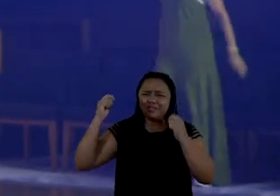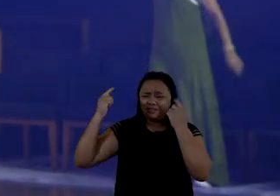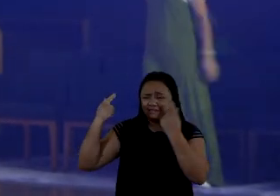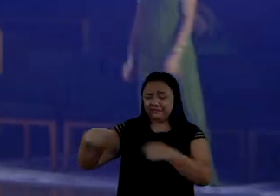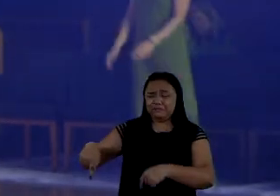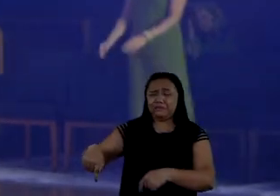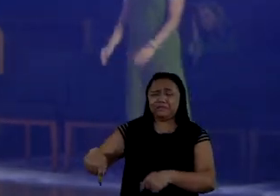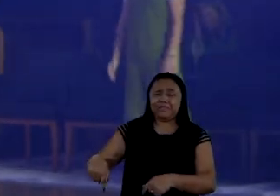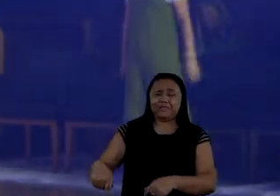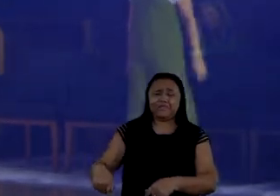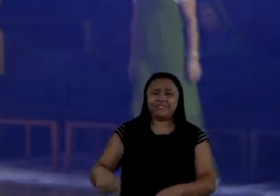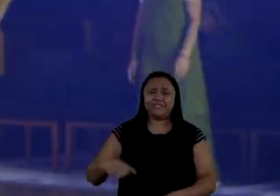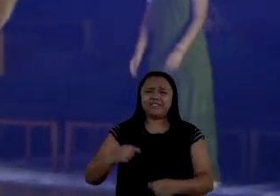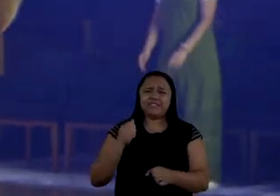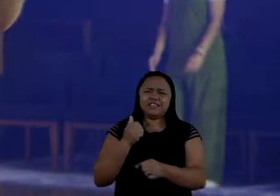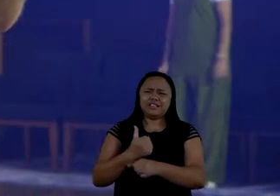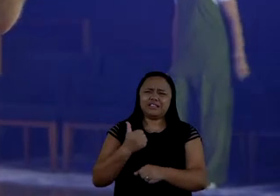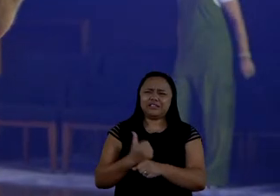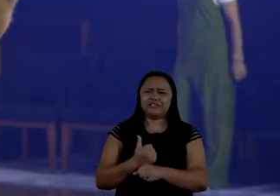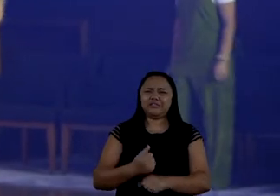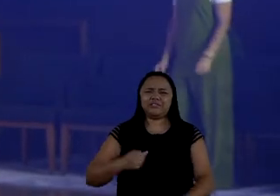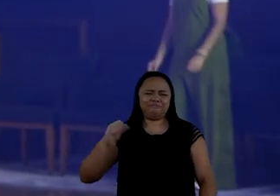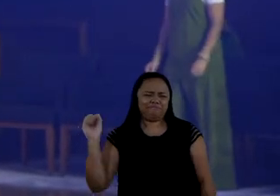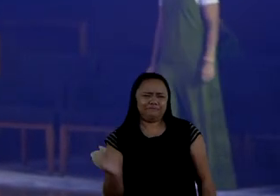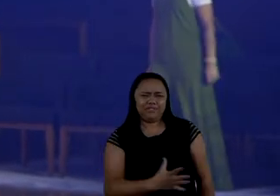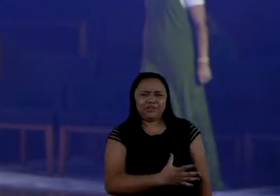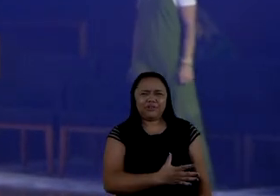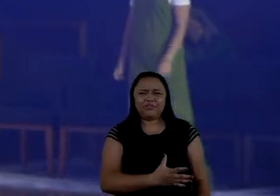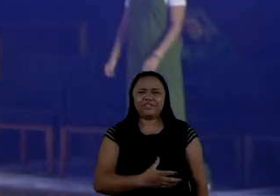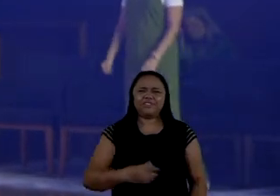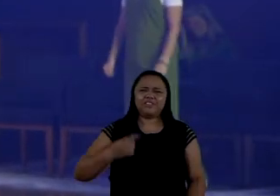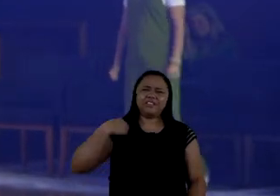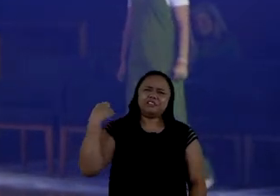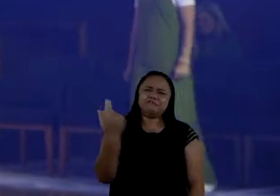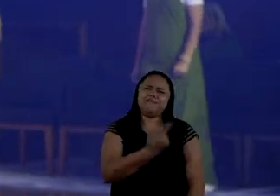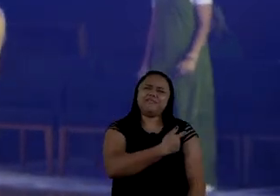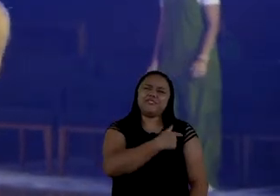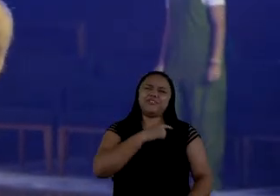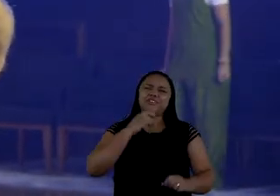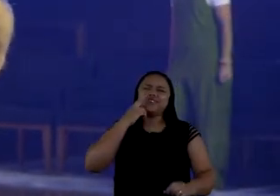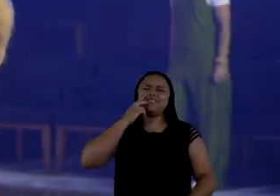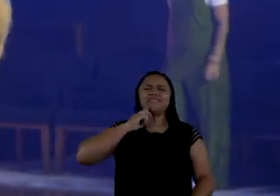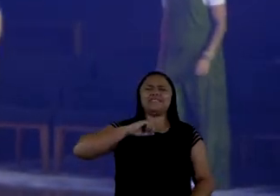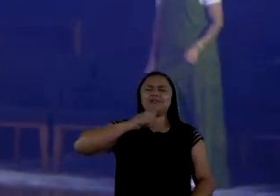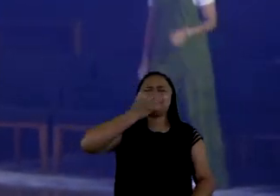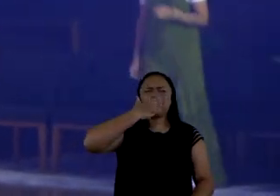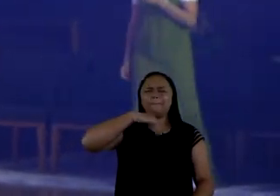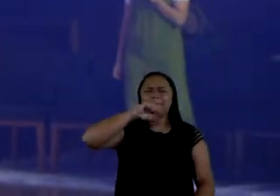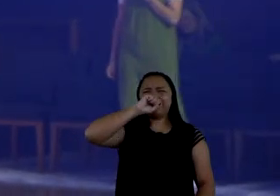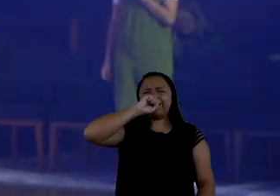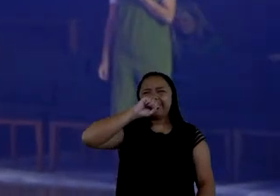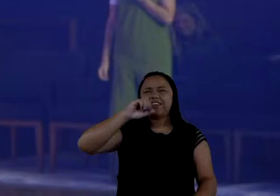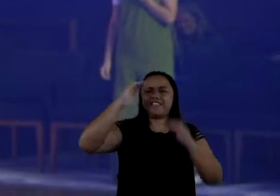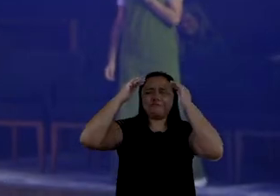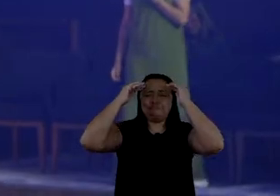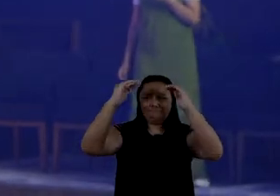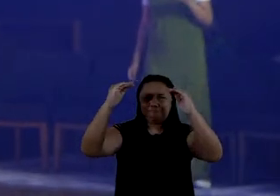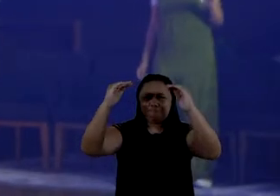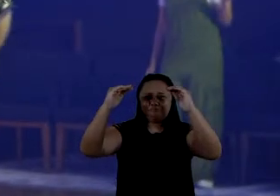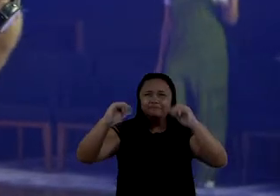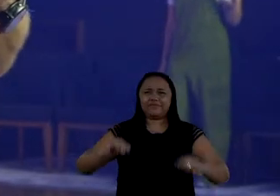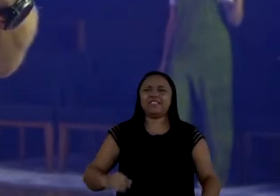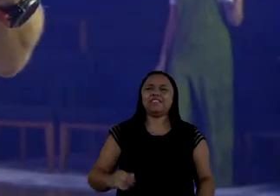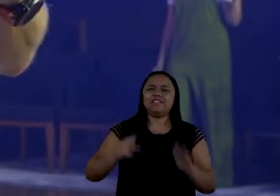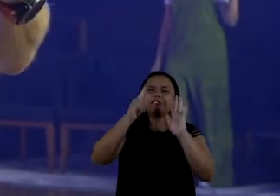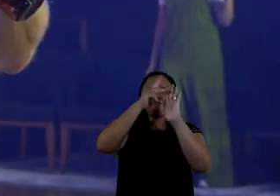chama-nos para obras novas, envolve-nos, ó Senhor, na tua vontade, renova os teus planos